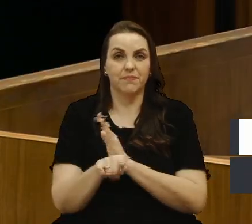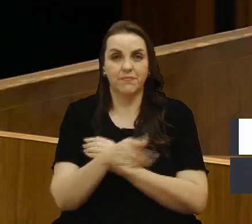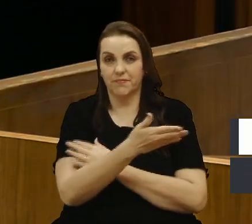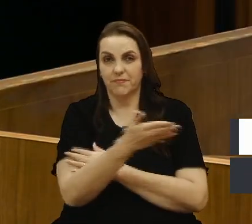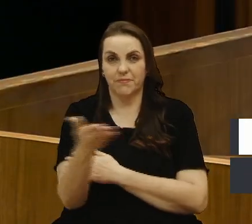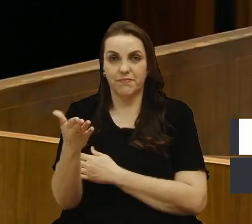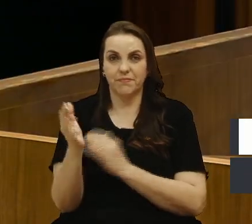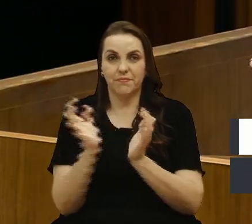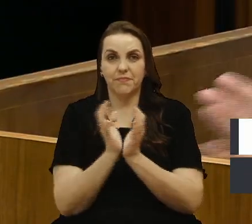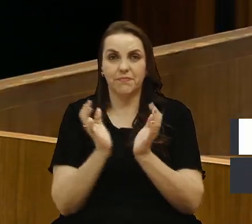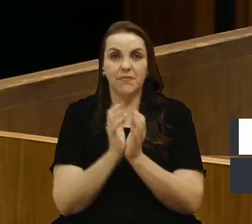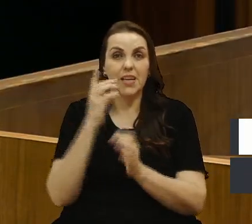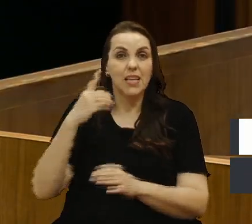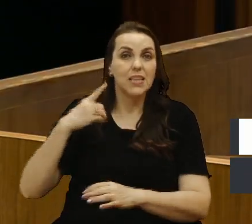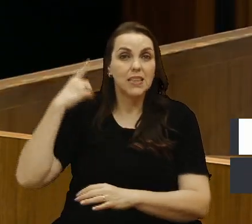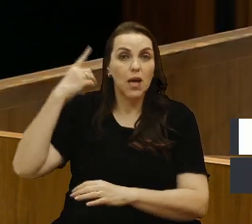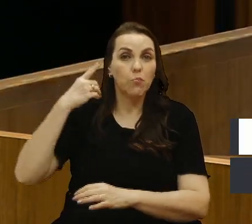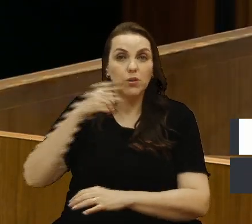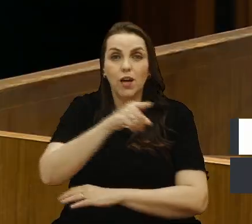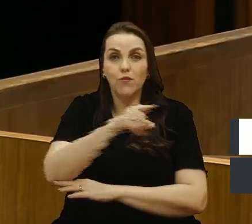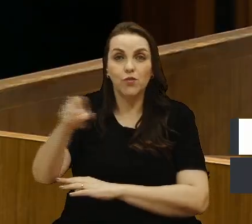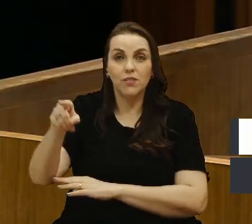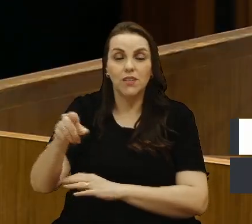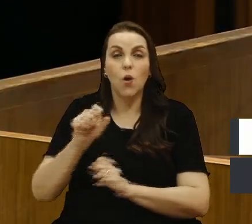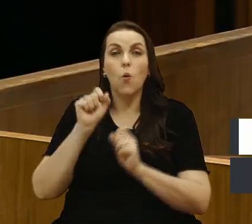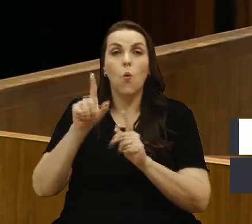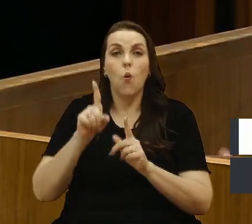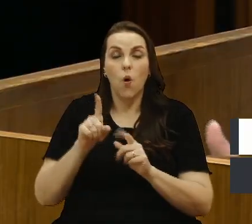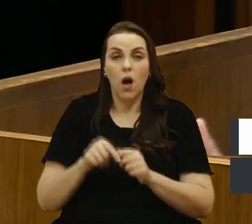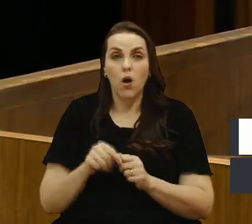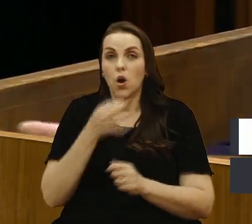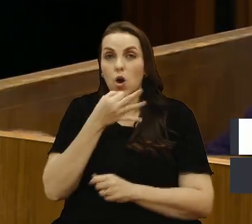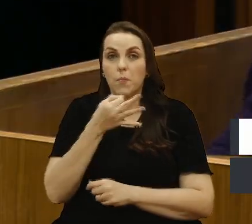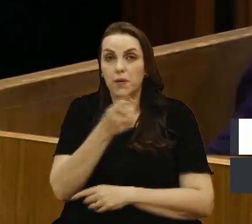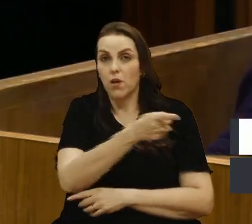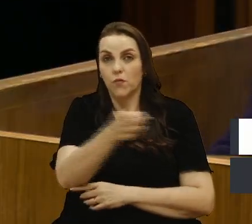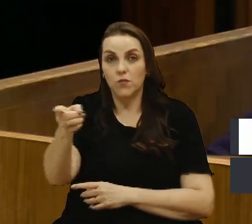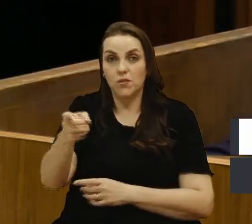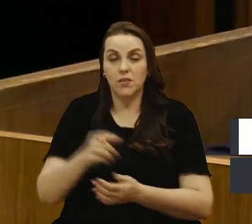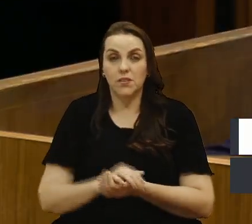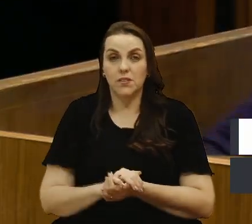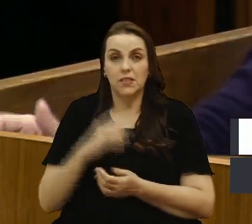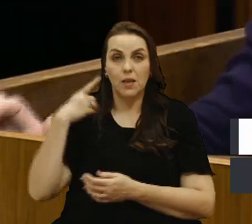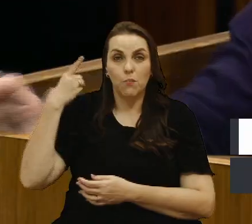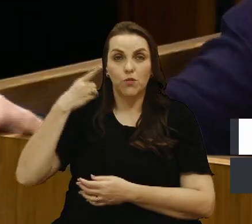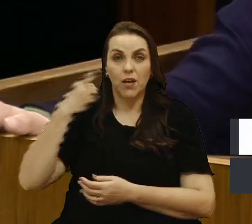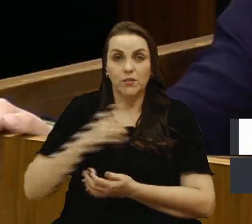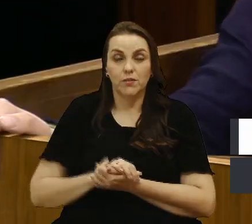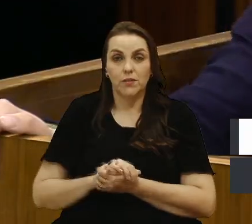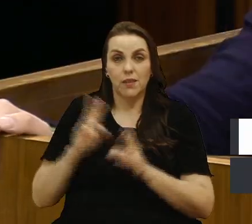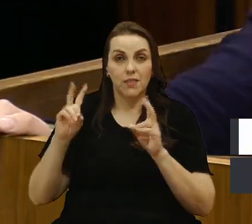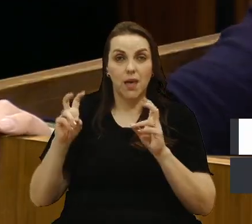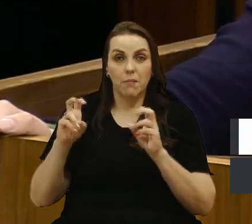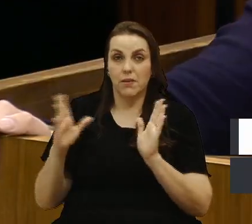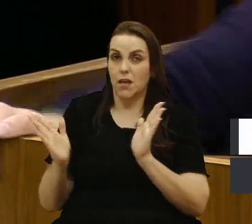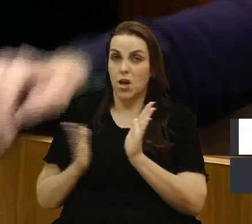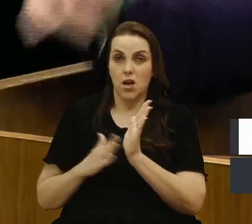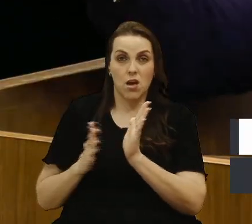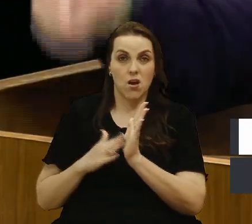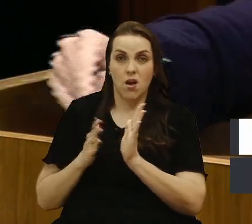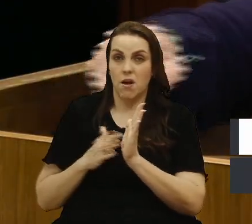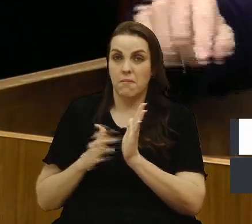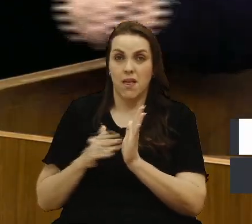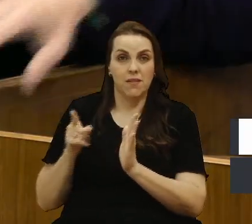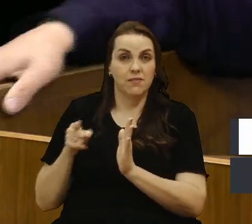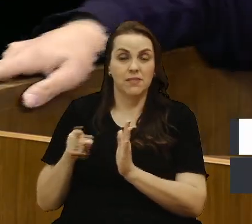colegas. Os deputados de vocês, qual é o posicionamento dos deputados de vocês em relação a esse tema? Tem que cobrar. Senão